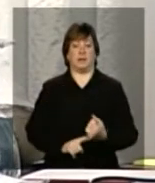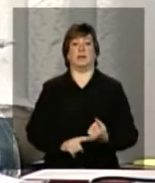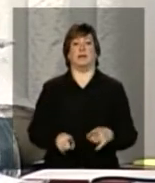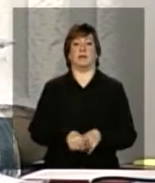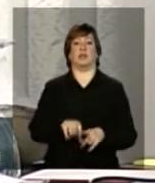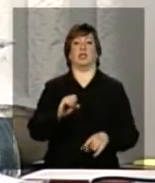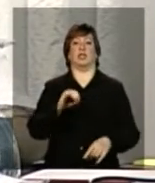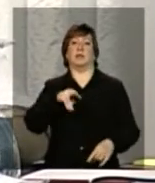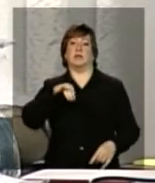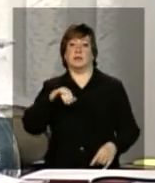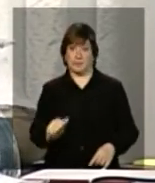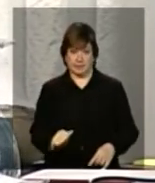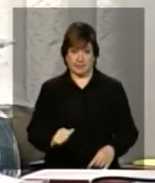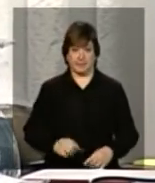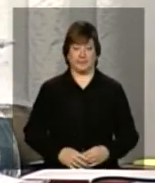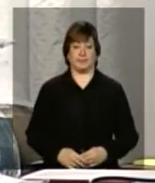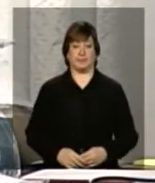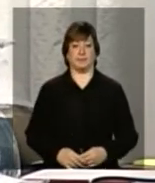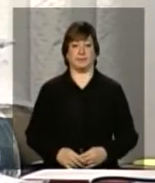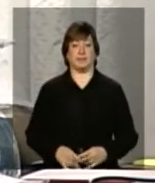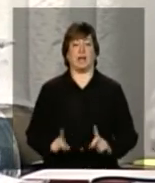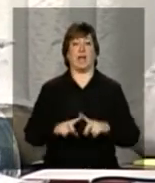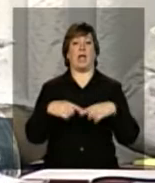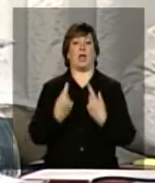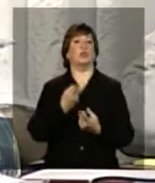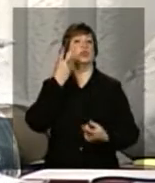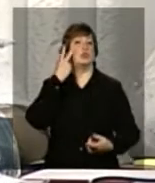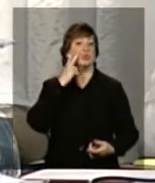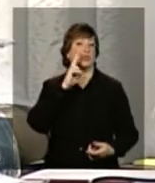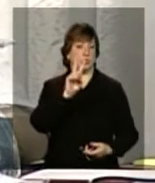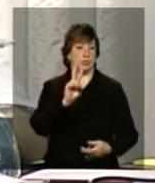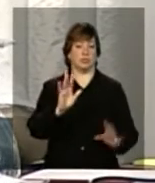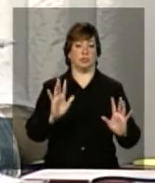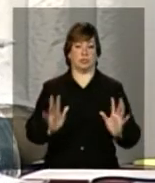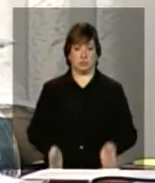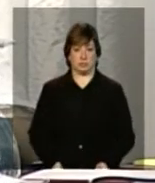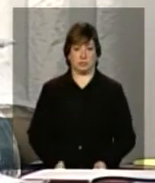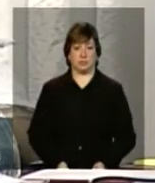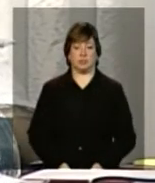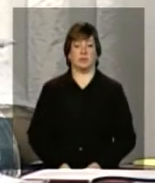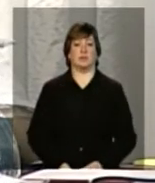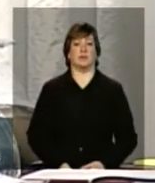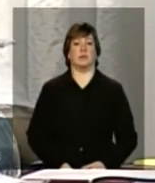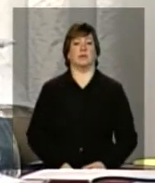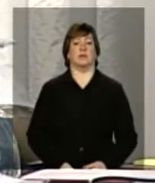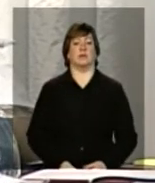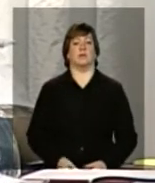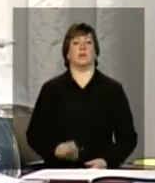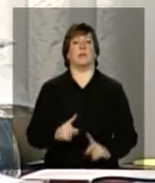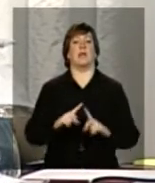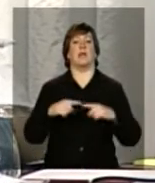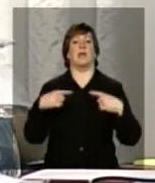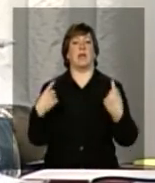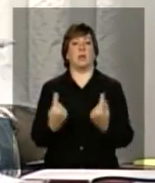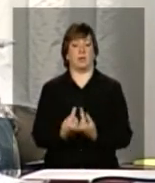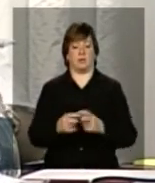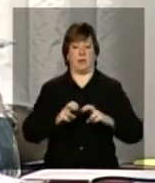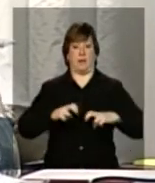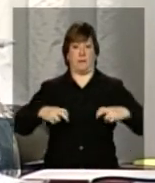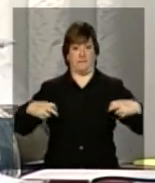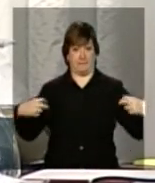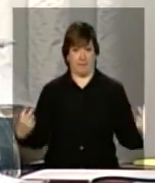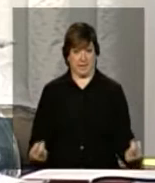Malheiros. Foi uma reunião de 2 dias, uma reunião da mesa